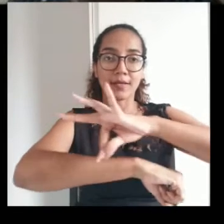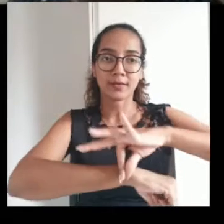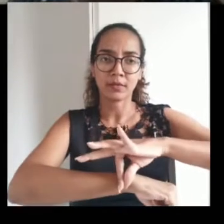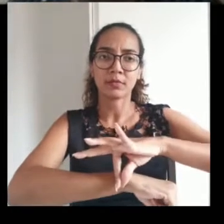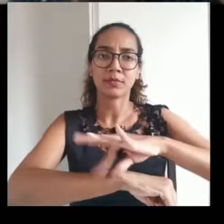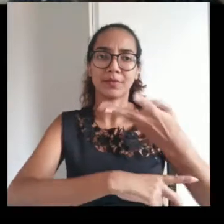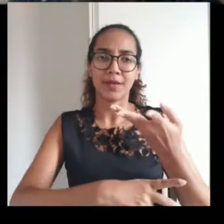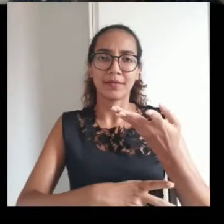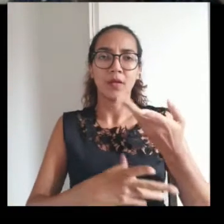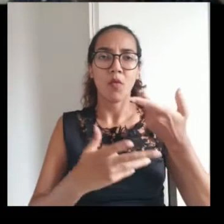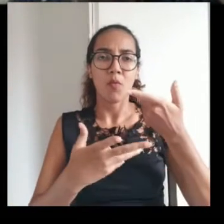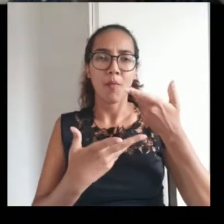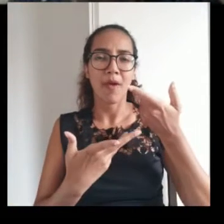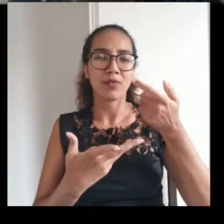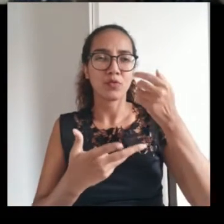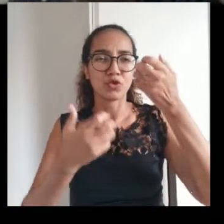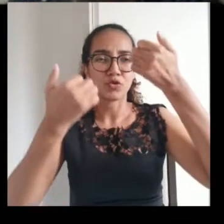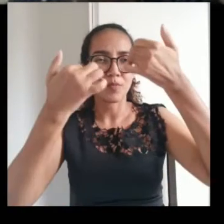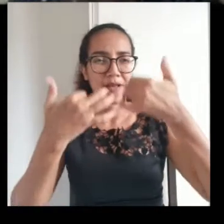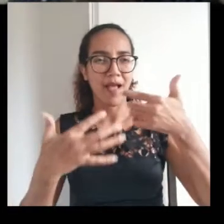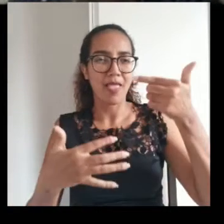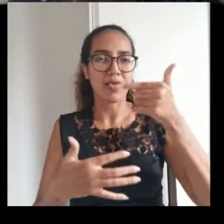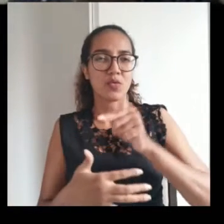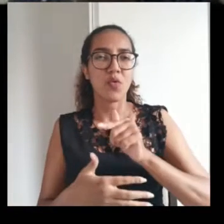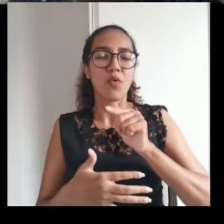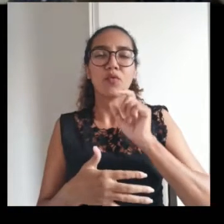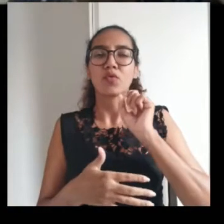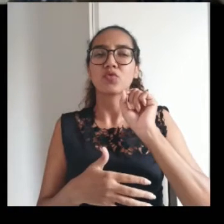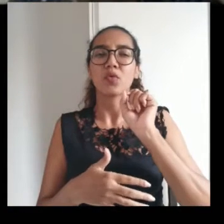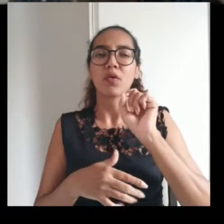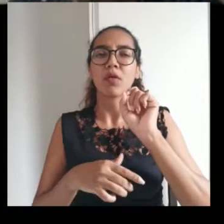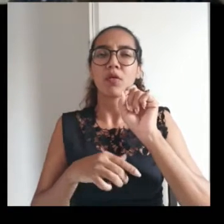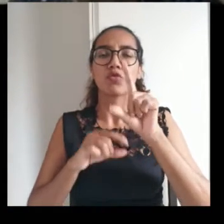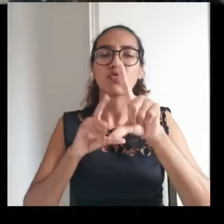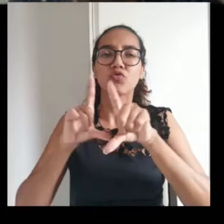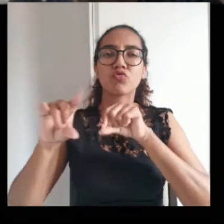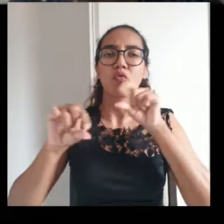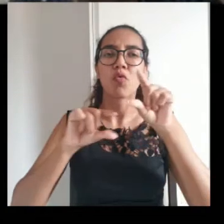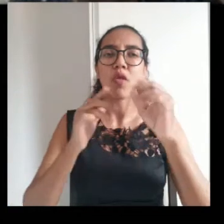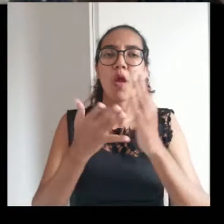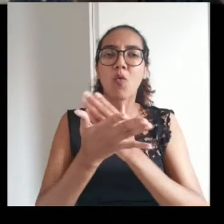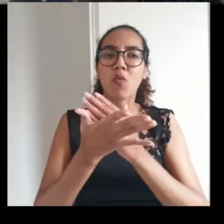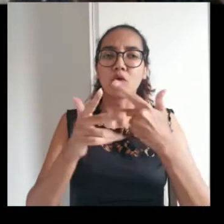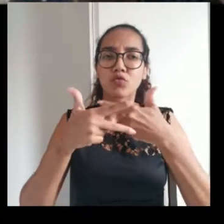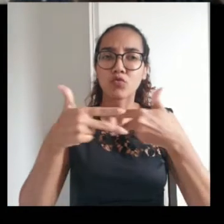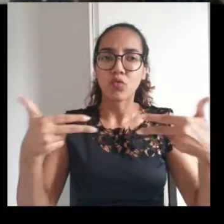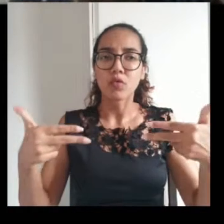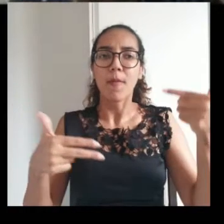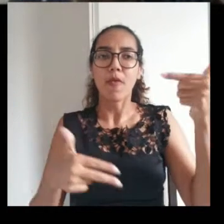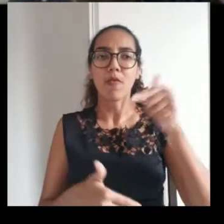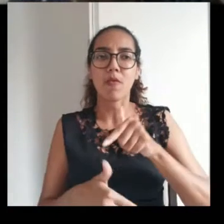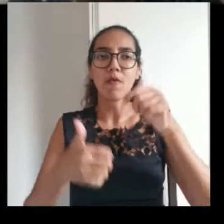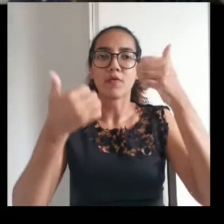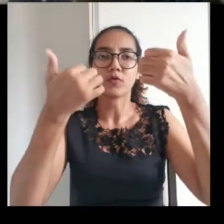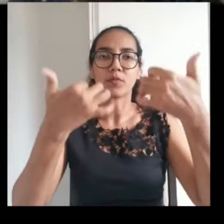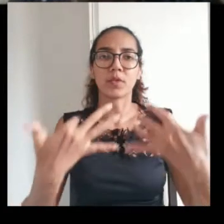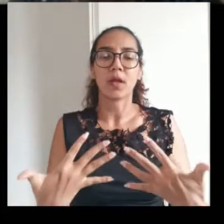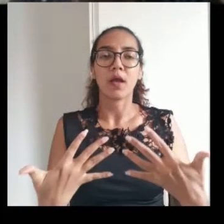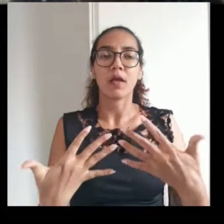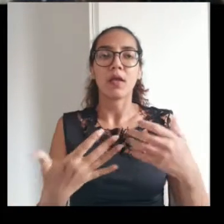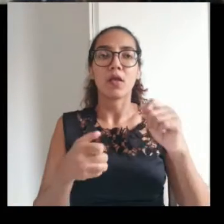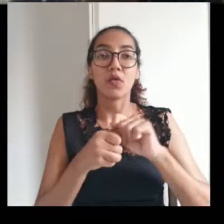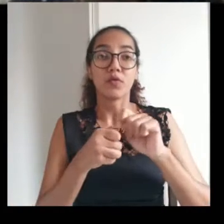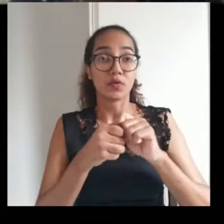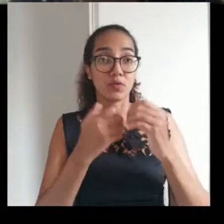aqui, eu só vou pegar aqui alguns dos princípios. O que eu queria, na verdade, era isso aqui, ó. Eu fiz uma